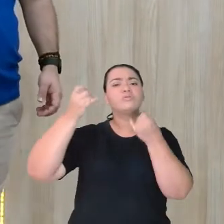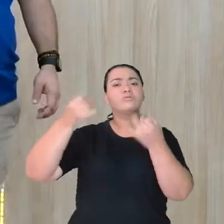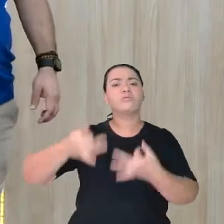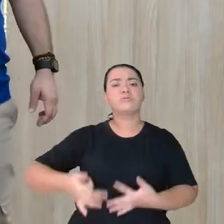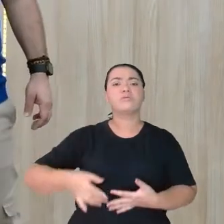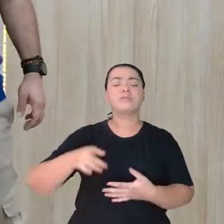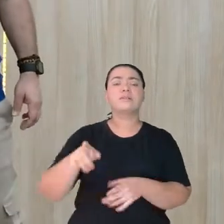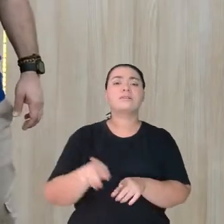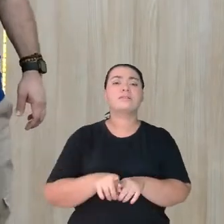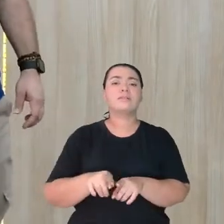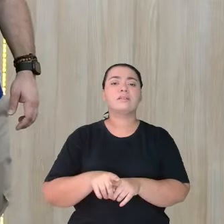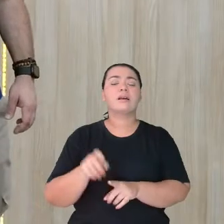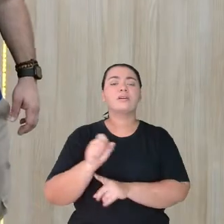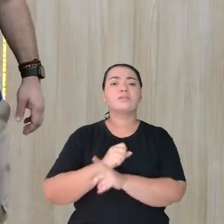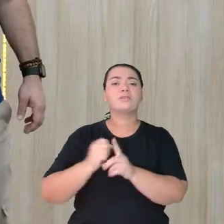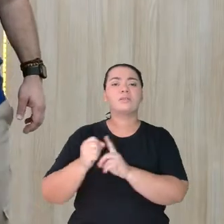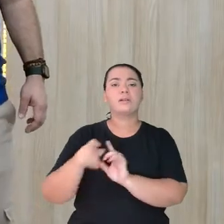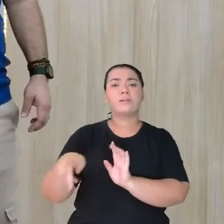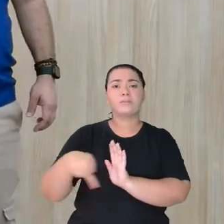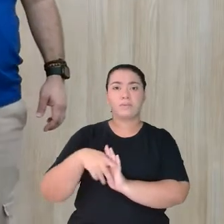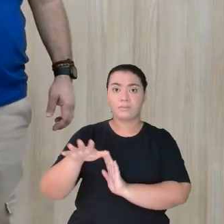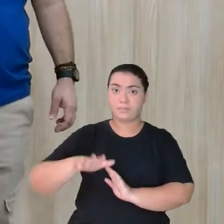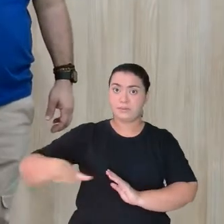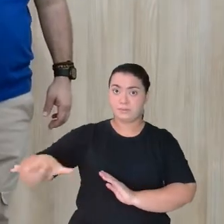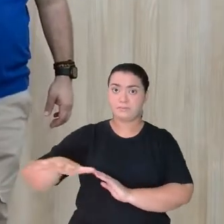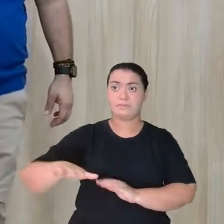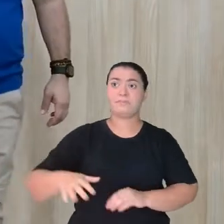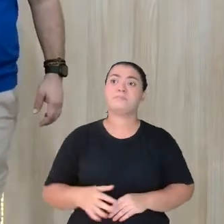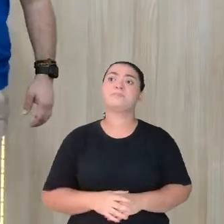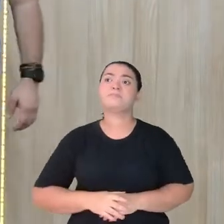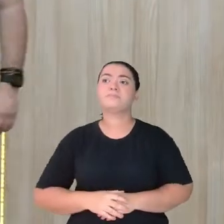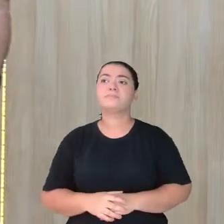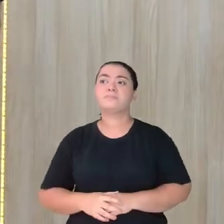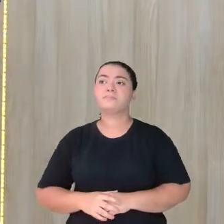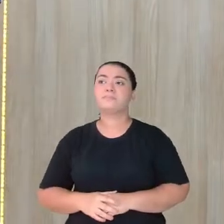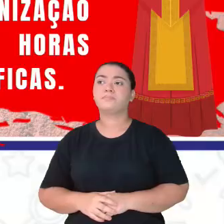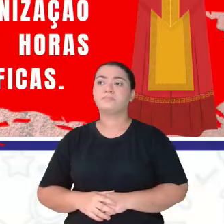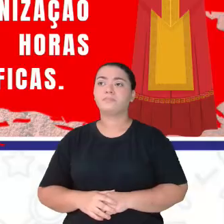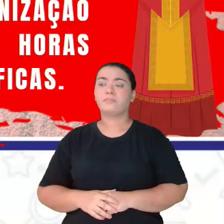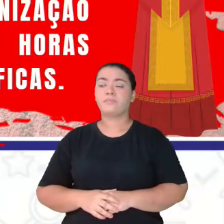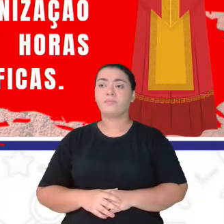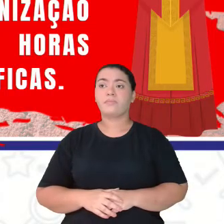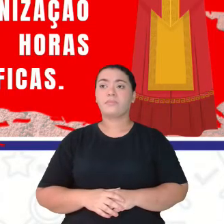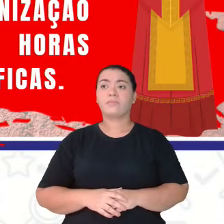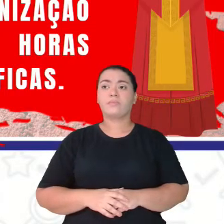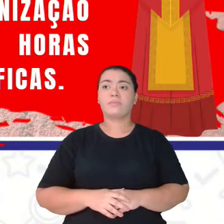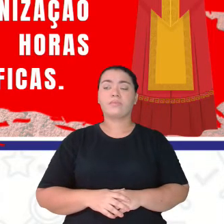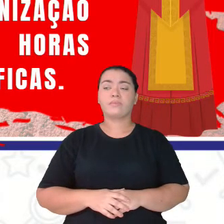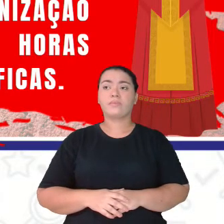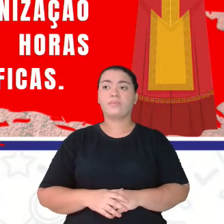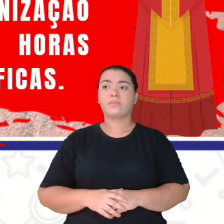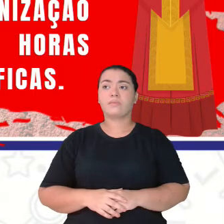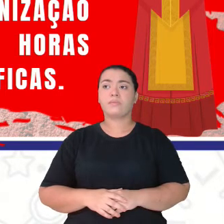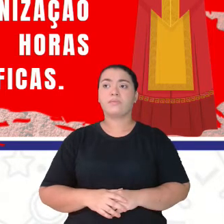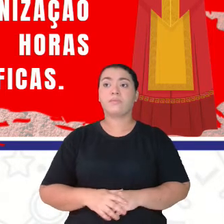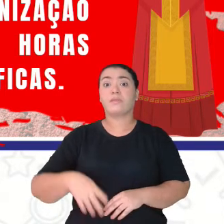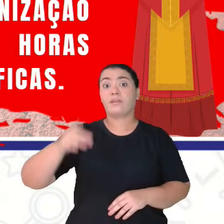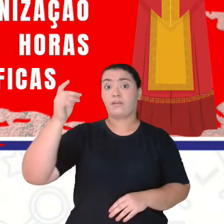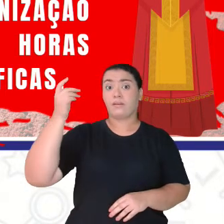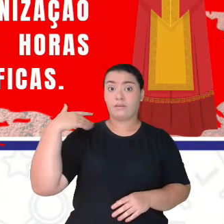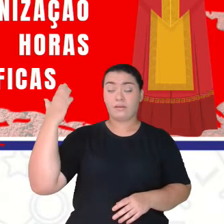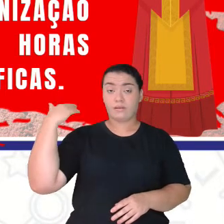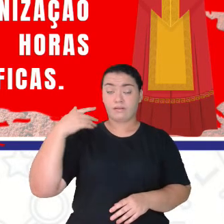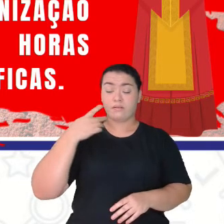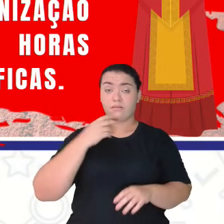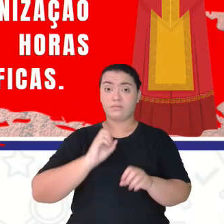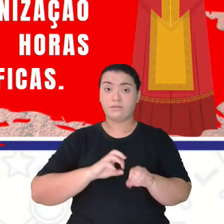sua sociedade. Então, vamos lá? Aí vejam, a gente viu, né, na aula